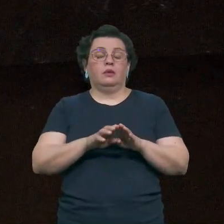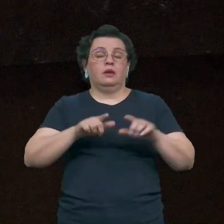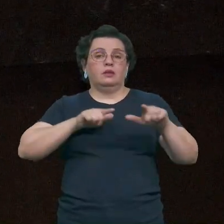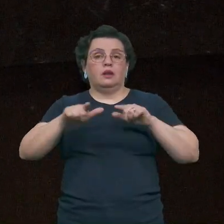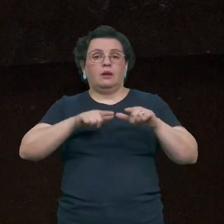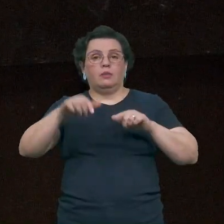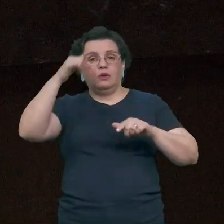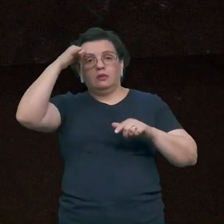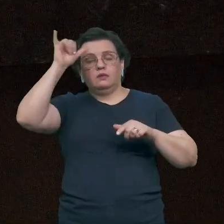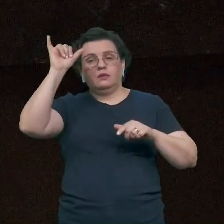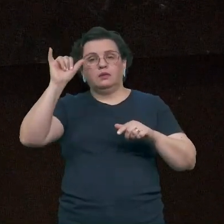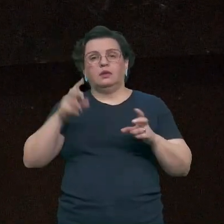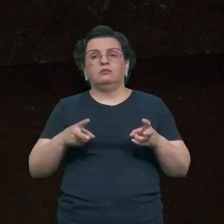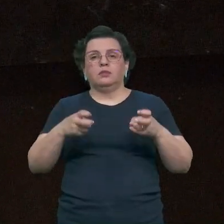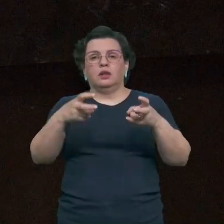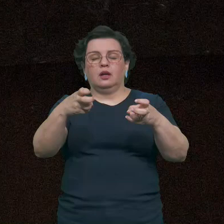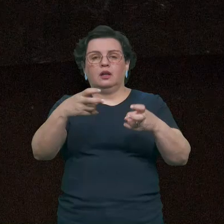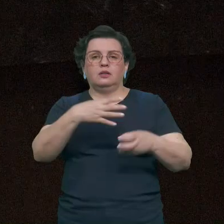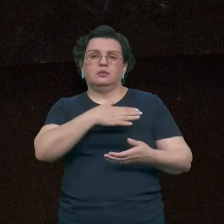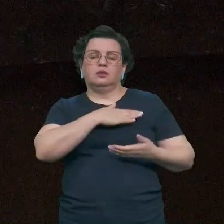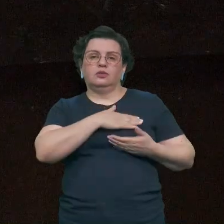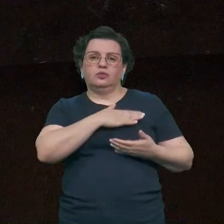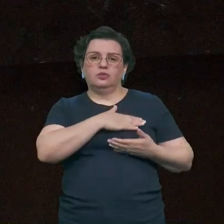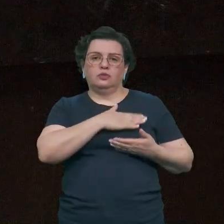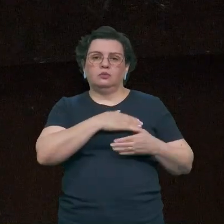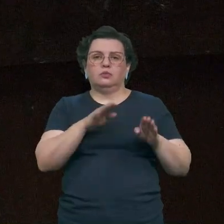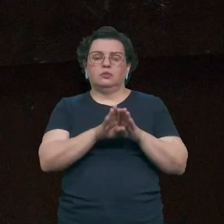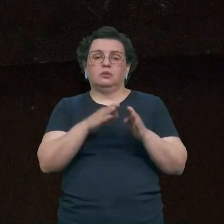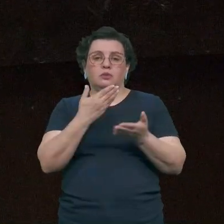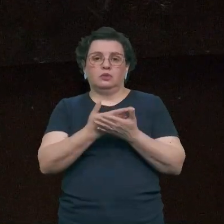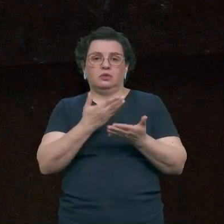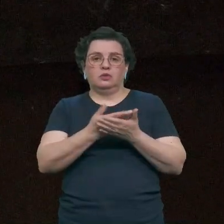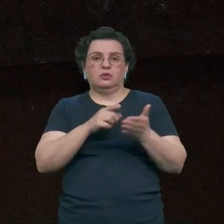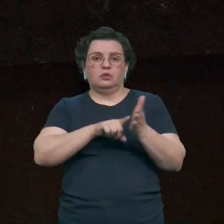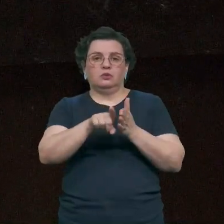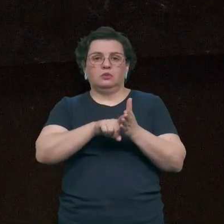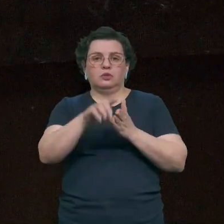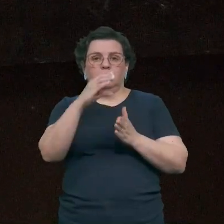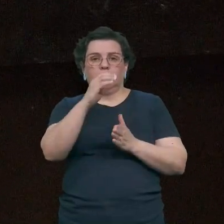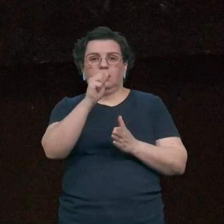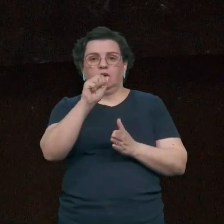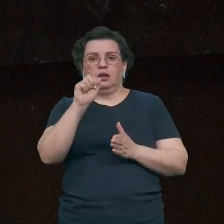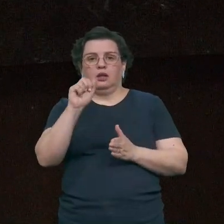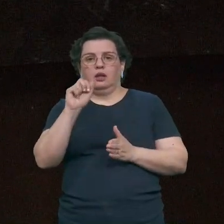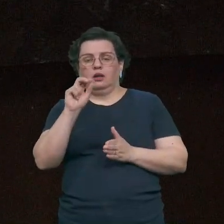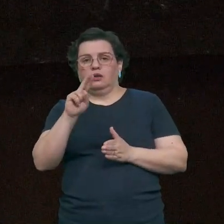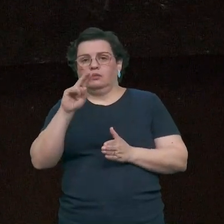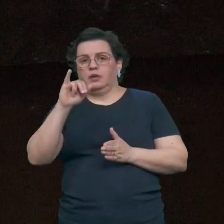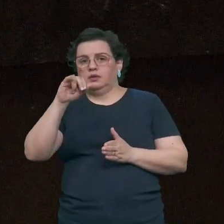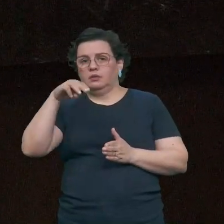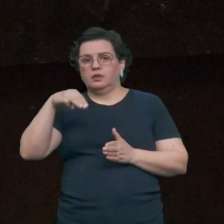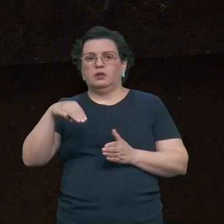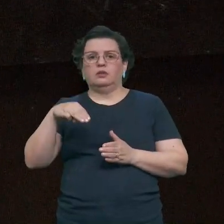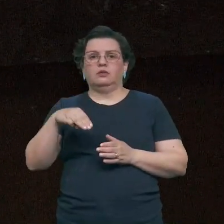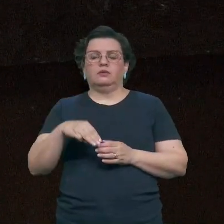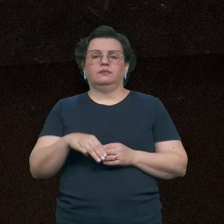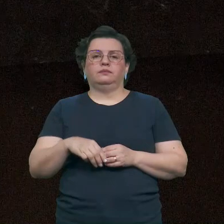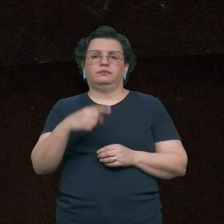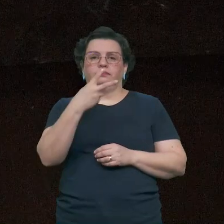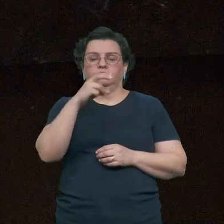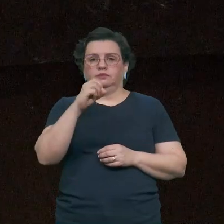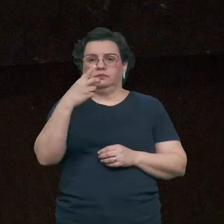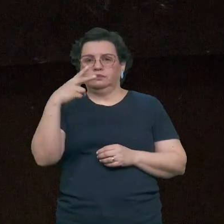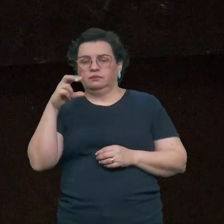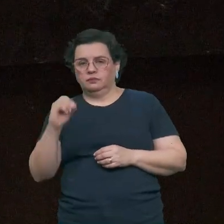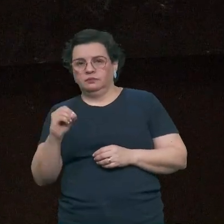e no projeto de criação do Centro de Estudos e Pesquisas do Cauim. Em 2010, Célia Ribeiro foi pioneira ao